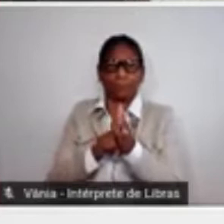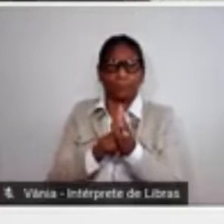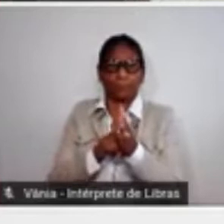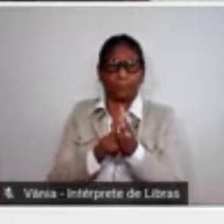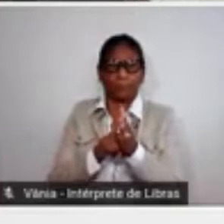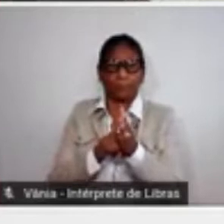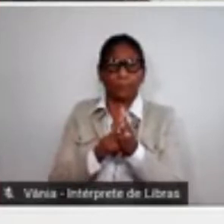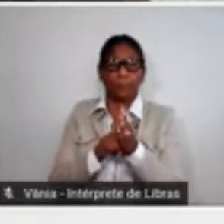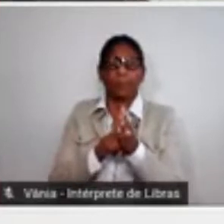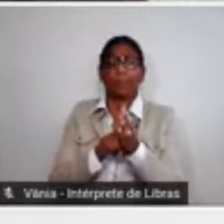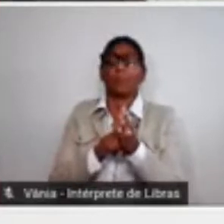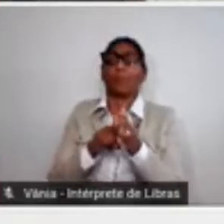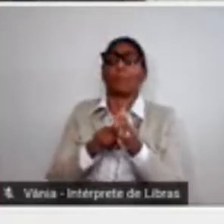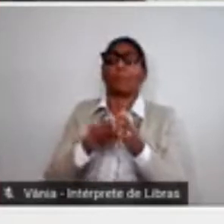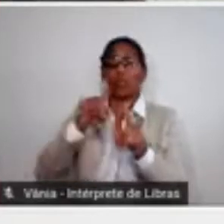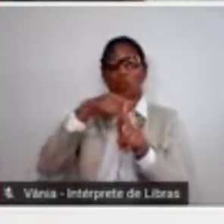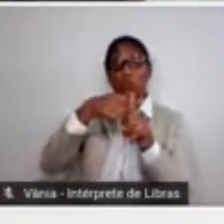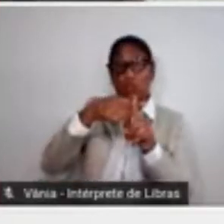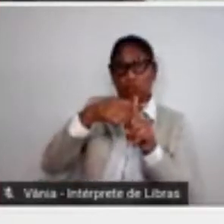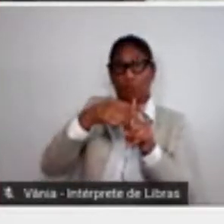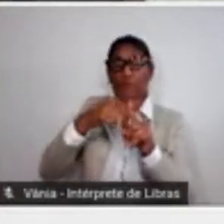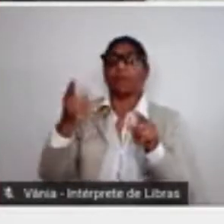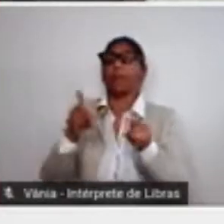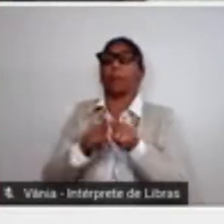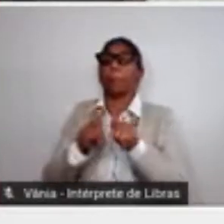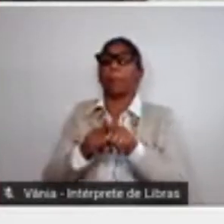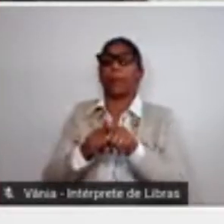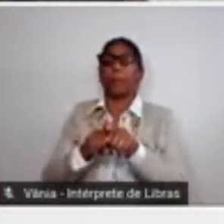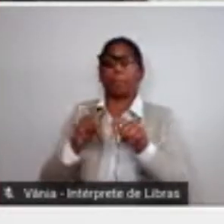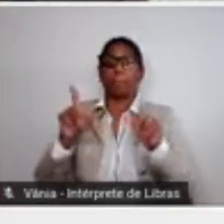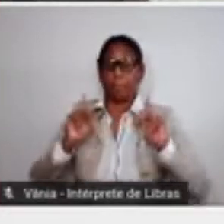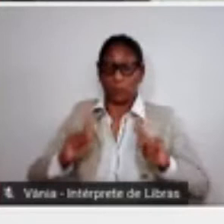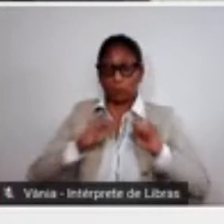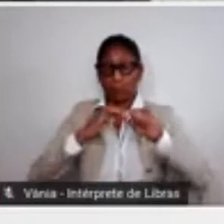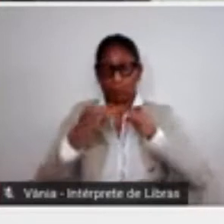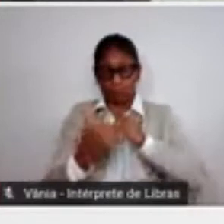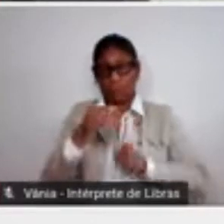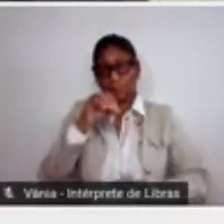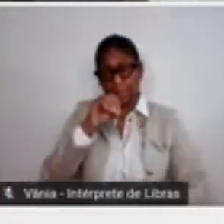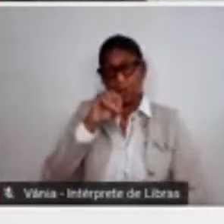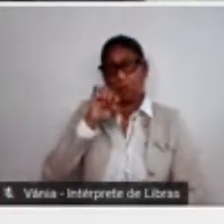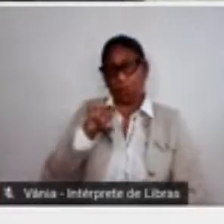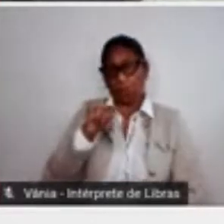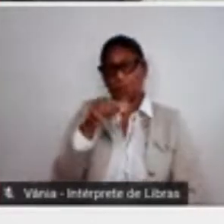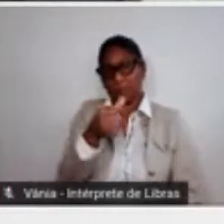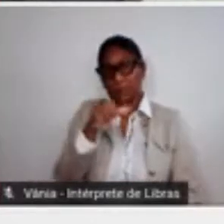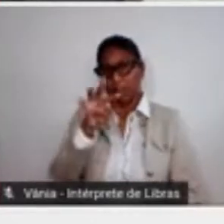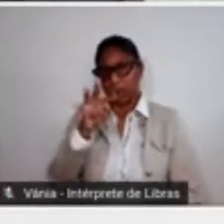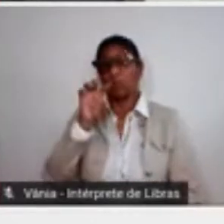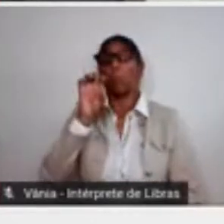os casos ativos em relação aos casos recuperados, de 0,64 para 0,39. Além